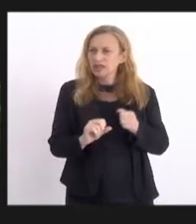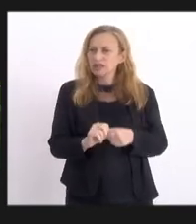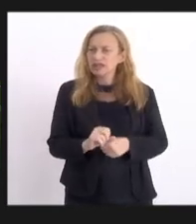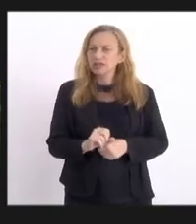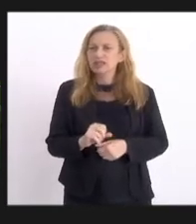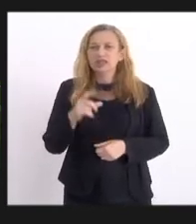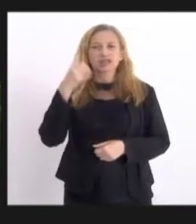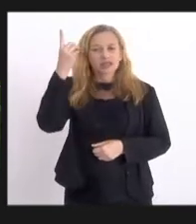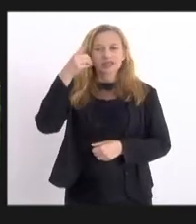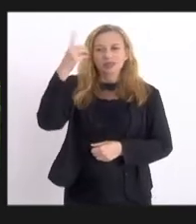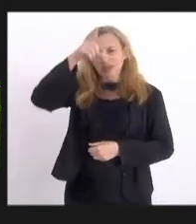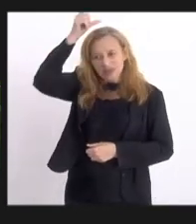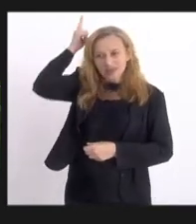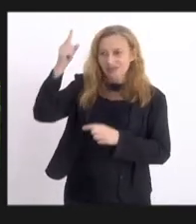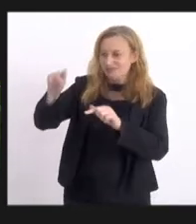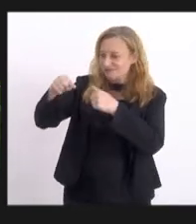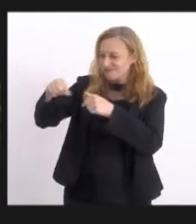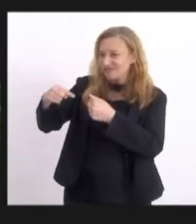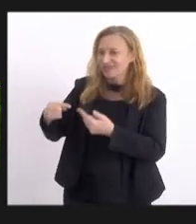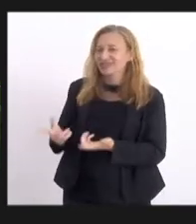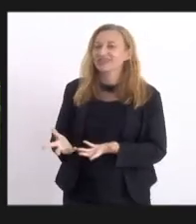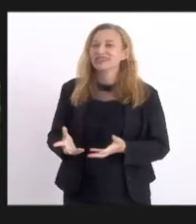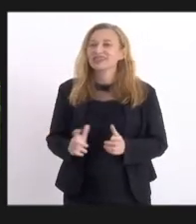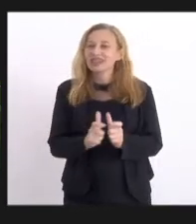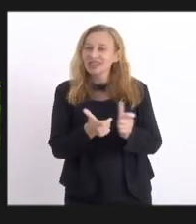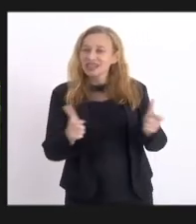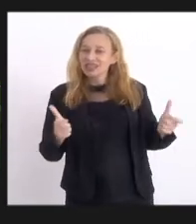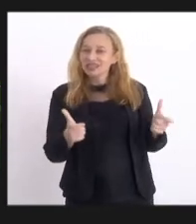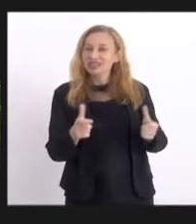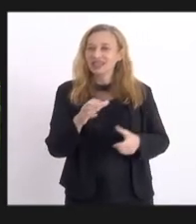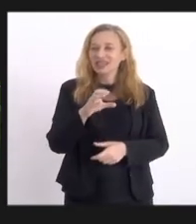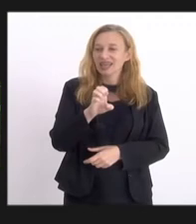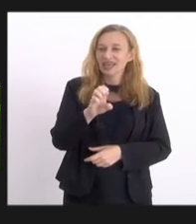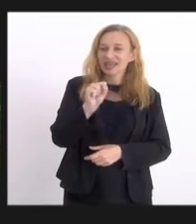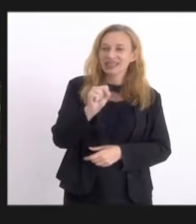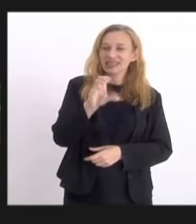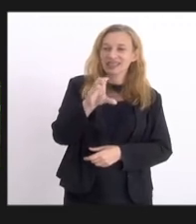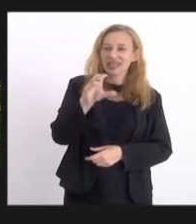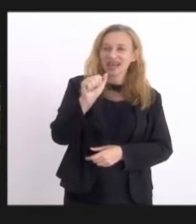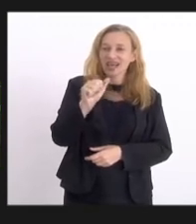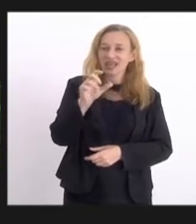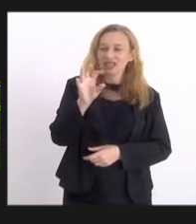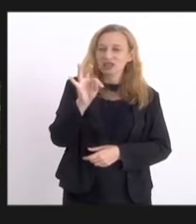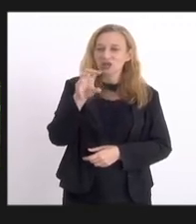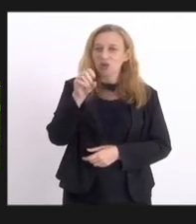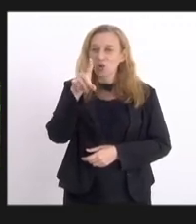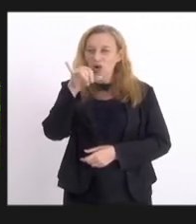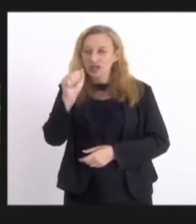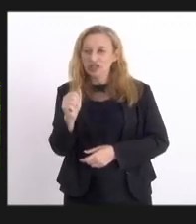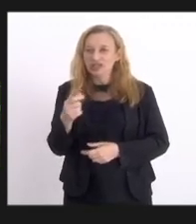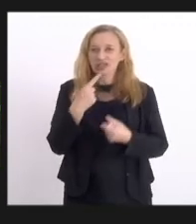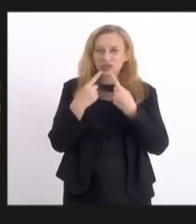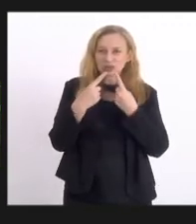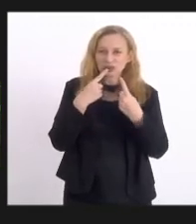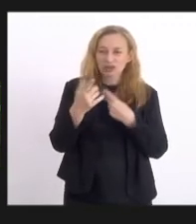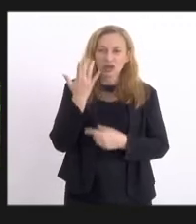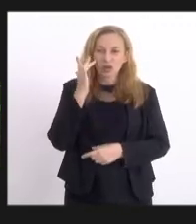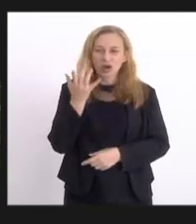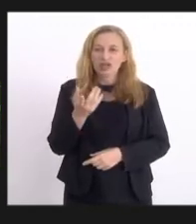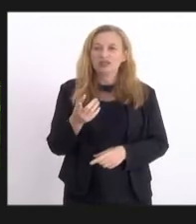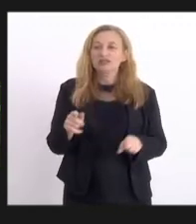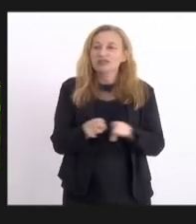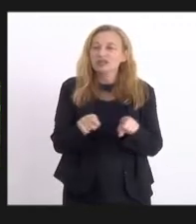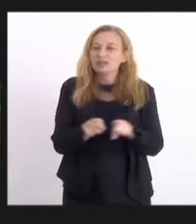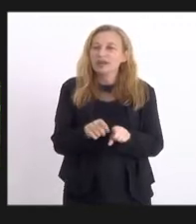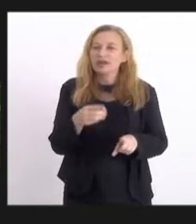Luiz Paulo me provocou, né, sobre a dimensão escatológica, digamos, dessa discussão, eu acho que assim, tem também,